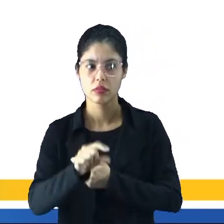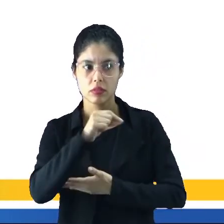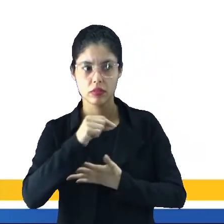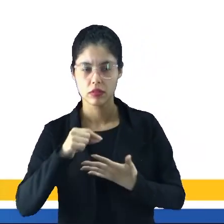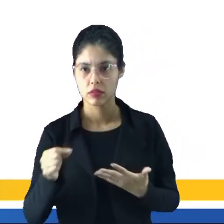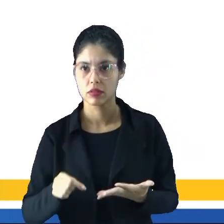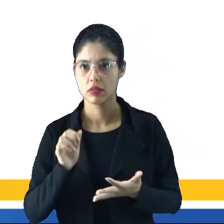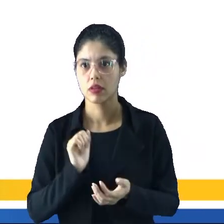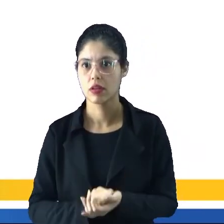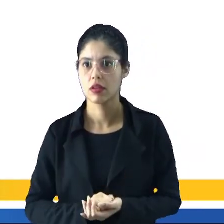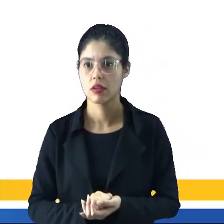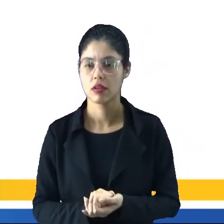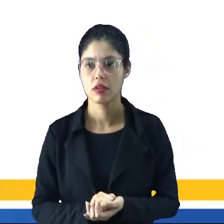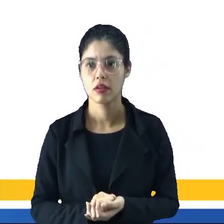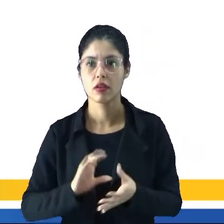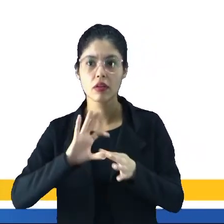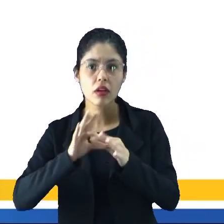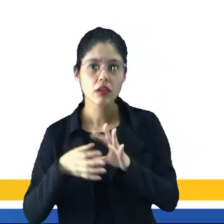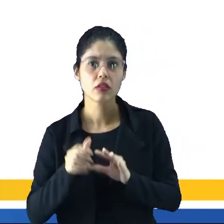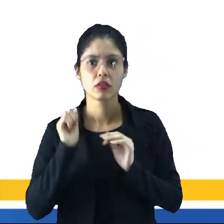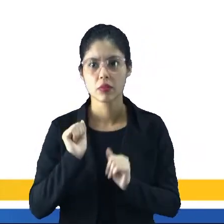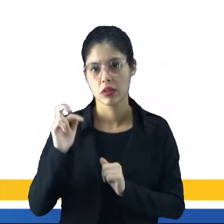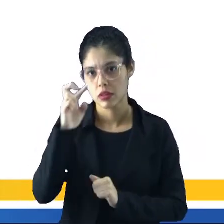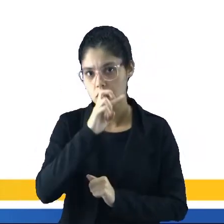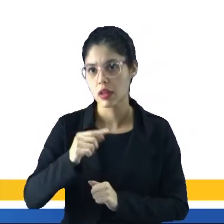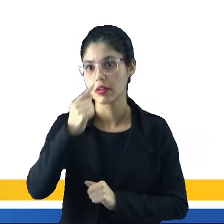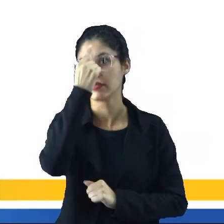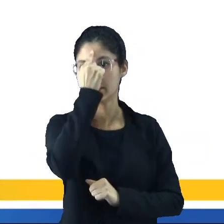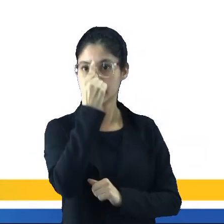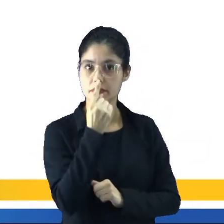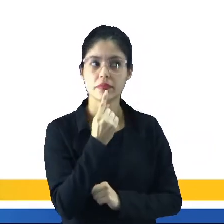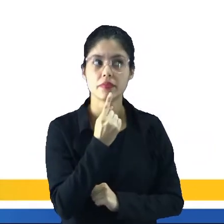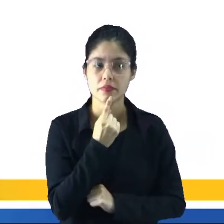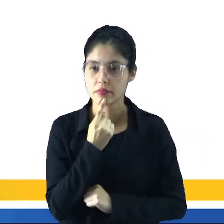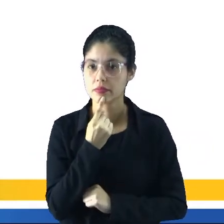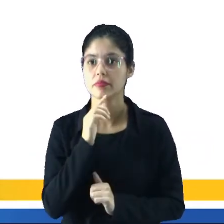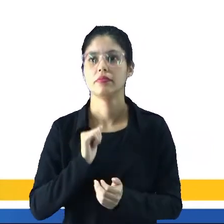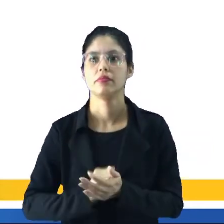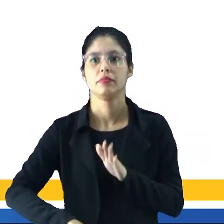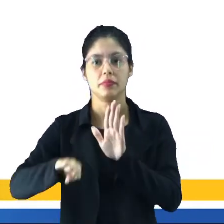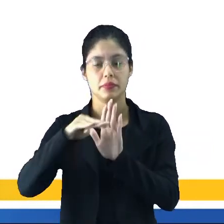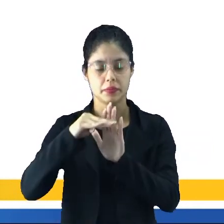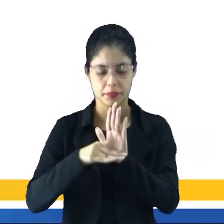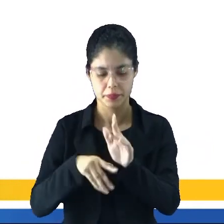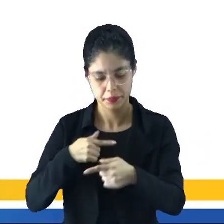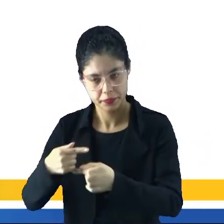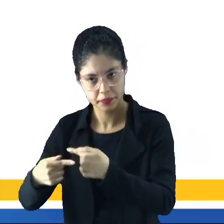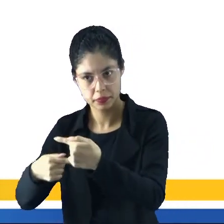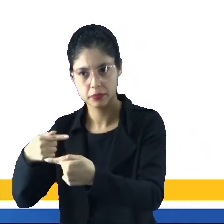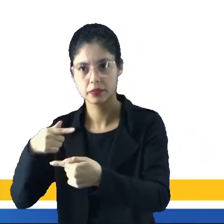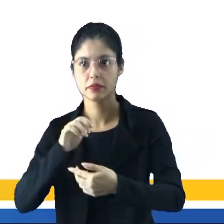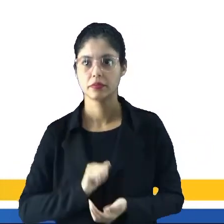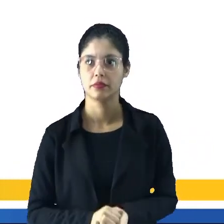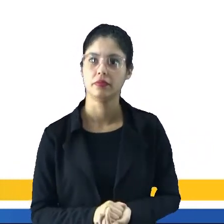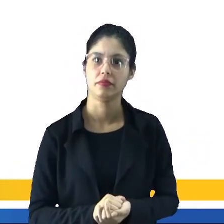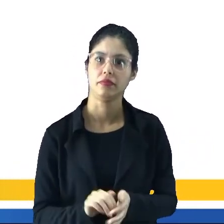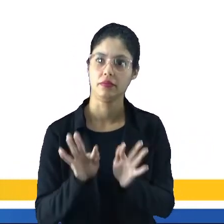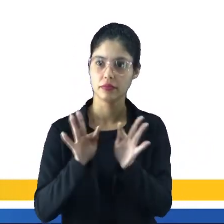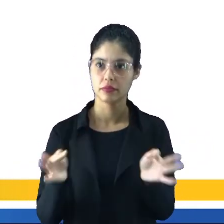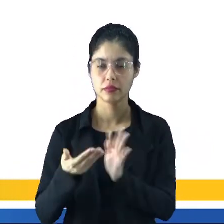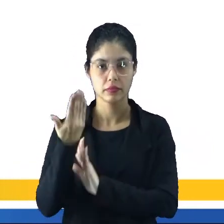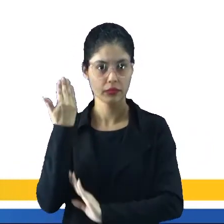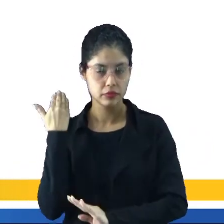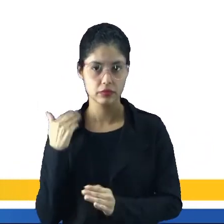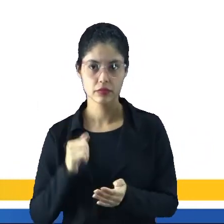do Enem. E o contexto você pode analisar como? Né? Com imagem, classe gramatical,